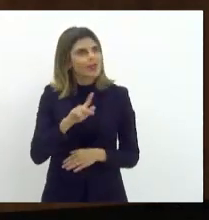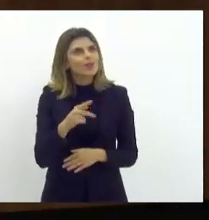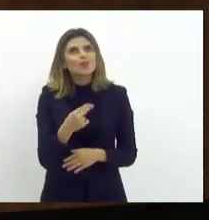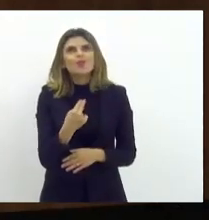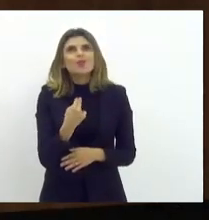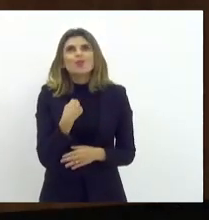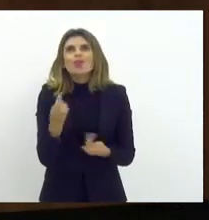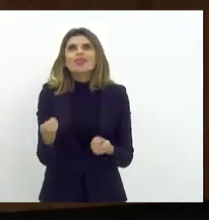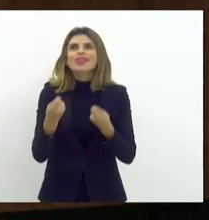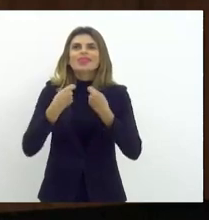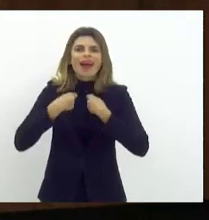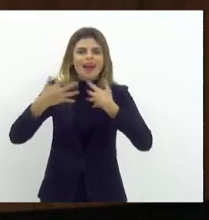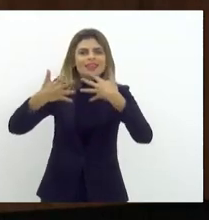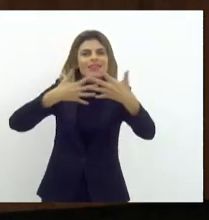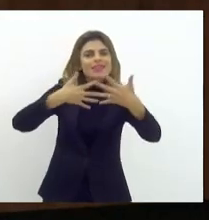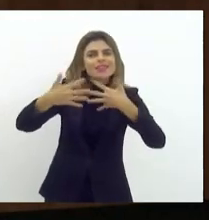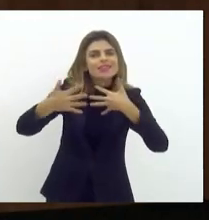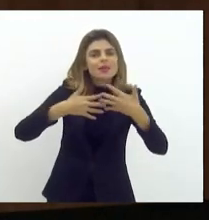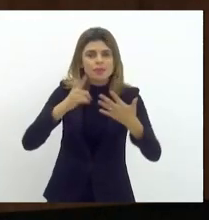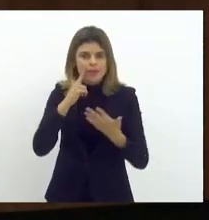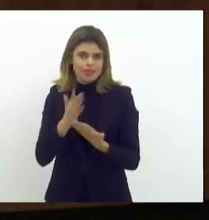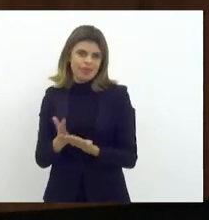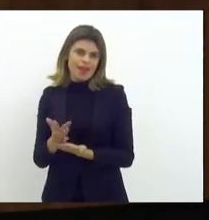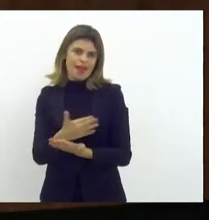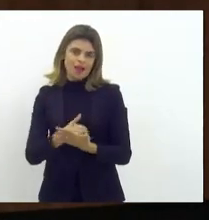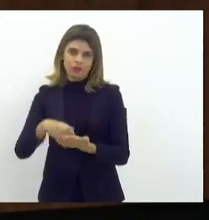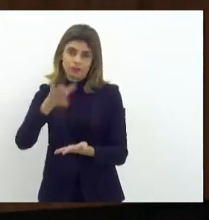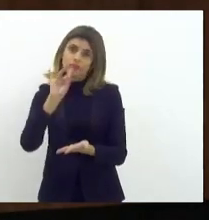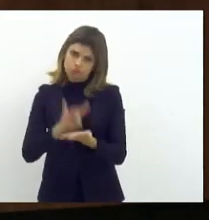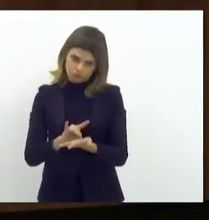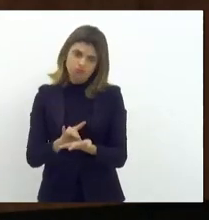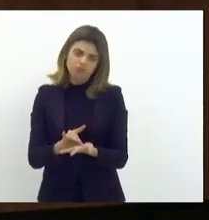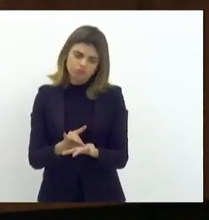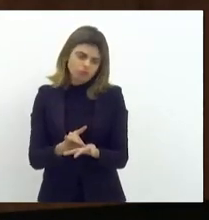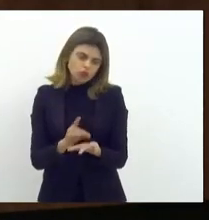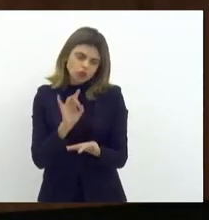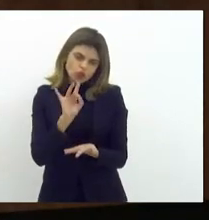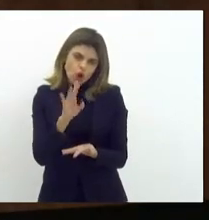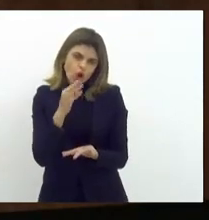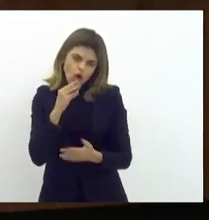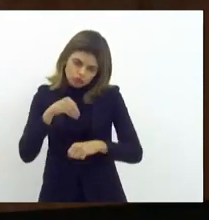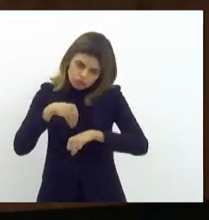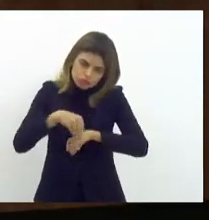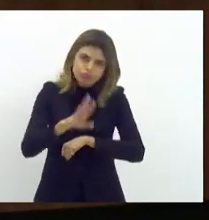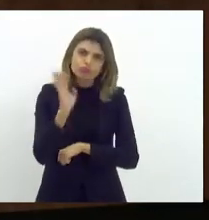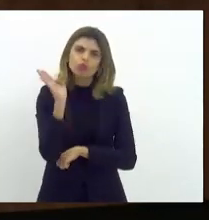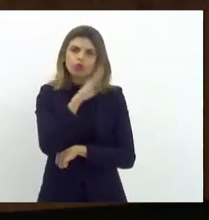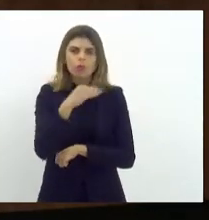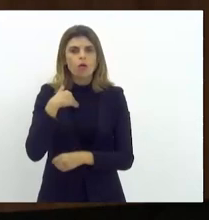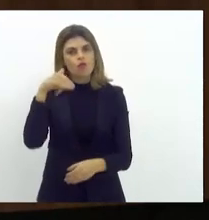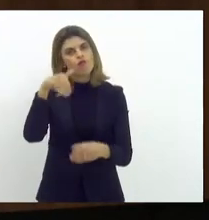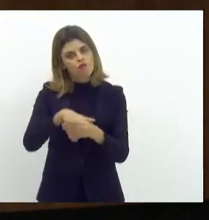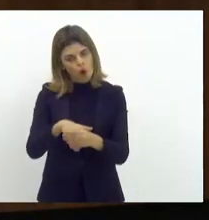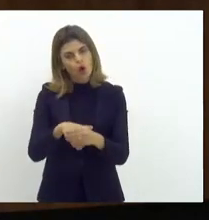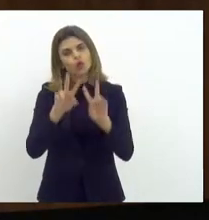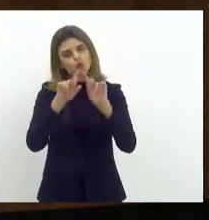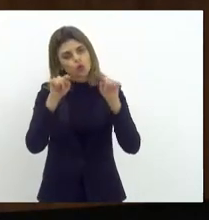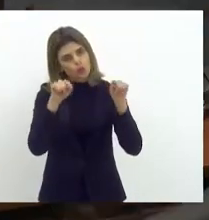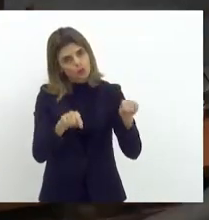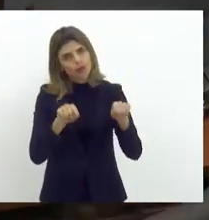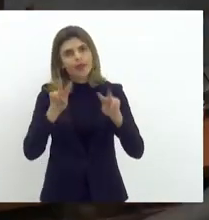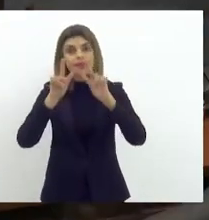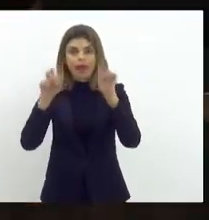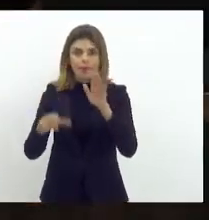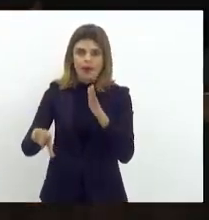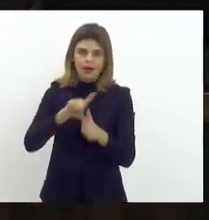transmite os dados a verdade se equivoca do ponto de vista institucional Inclusive só para dizer deixar claro o meu voto em relação ao tema